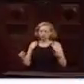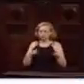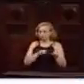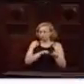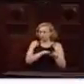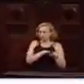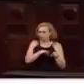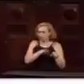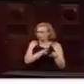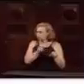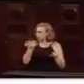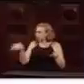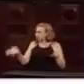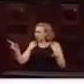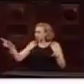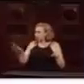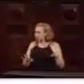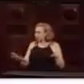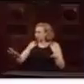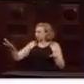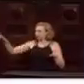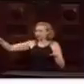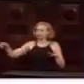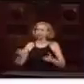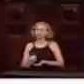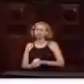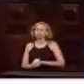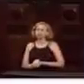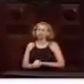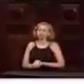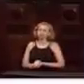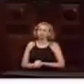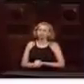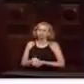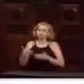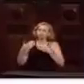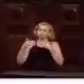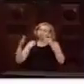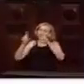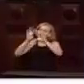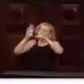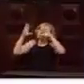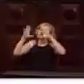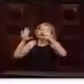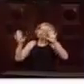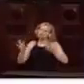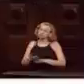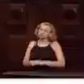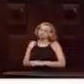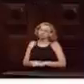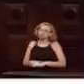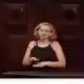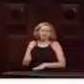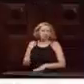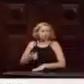esgoto, onde hoje muitas crianças lá brincam ao céu aberto? Não seria muito melhor